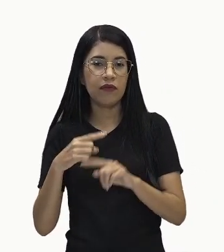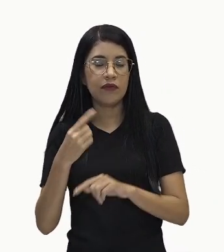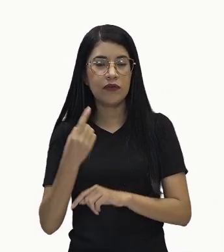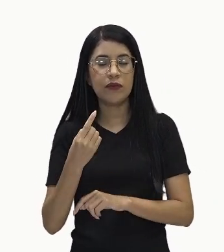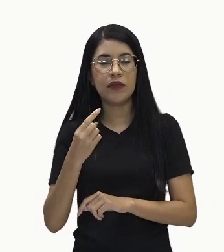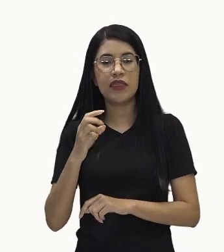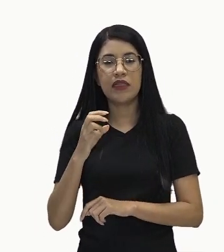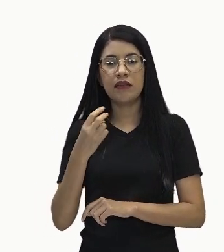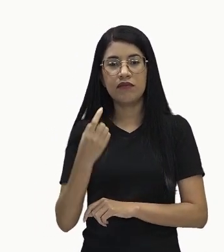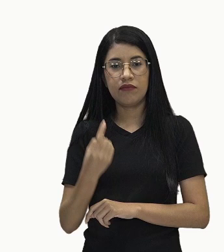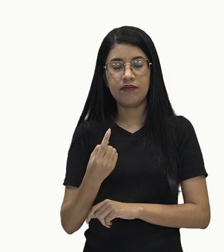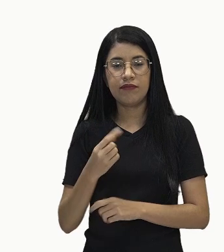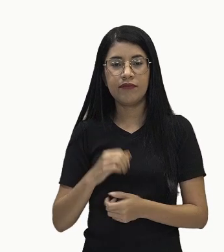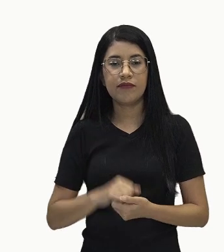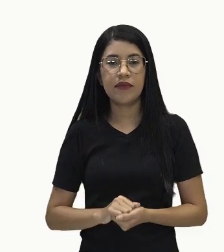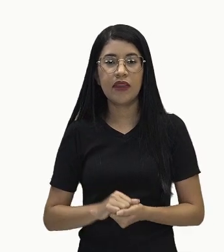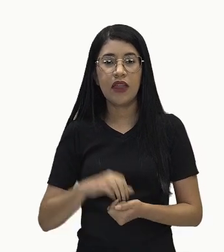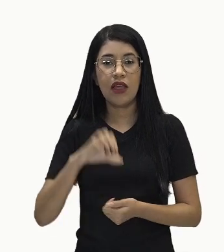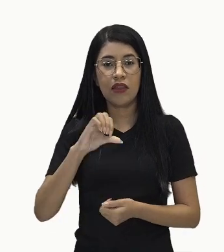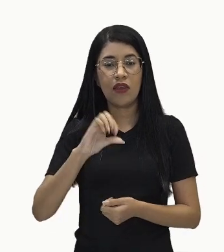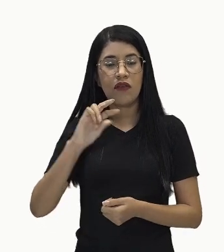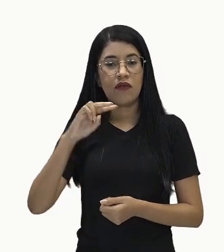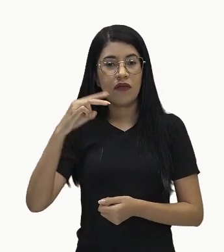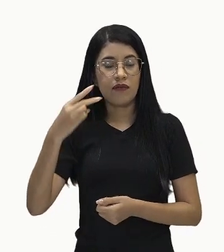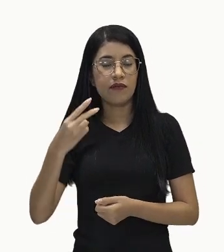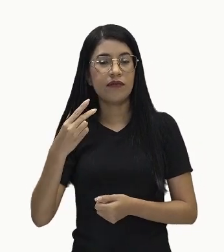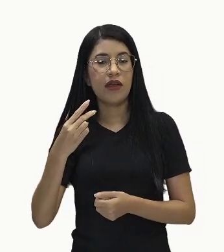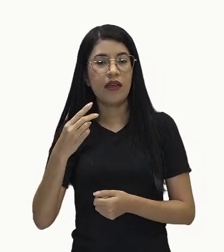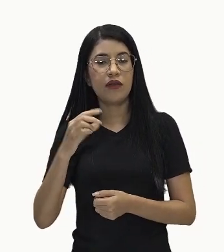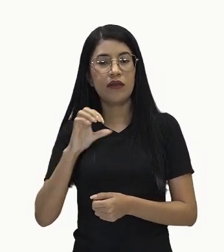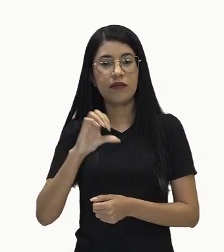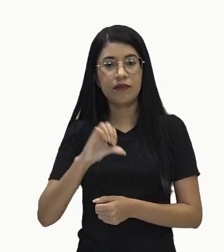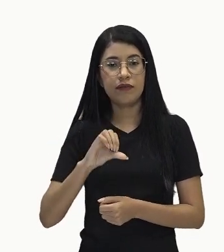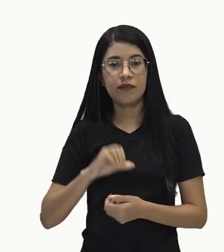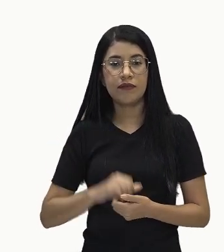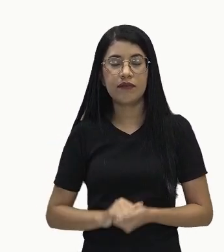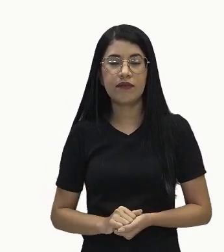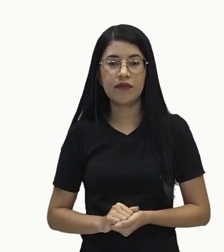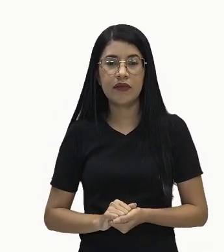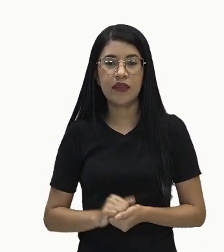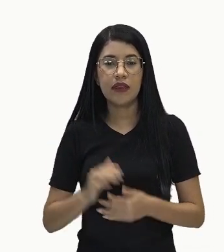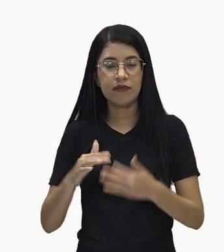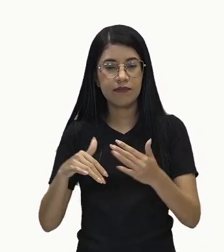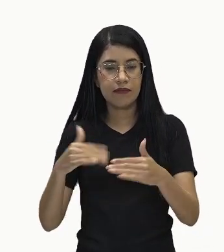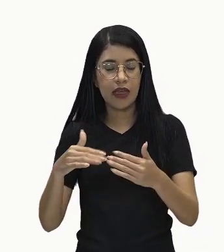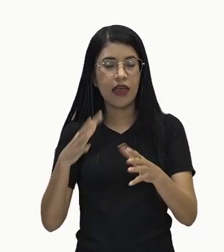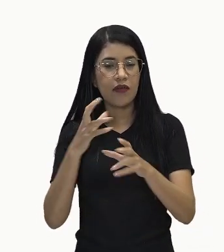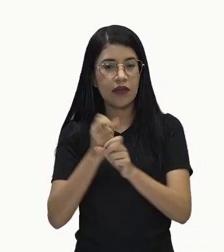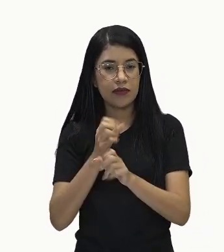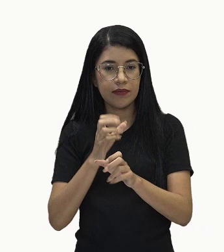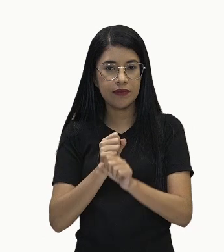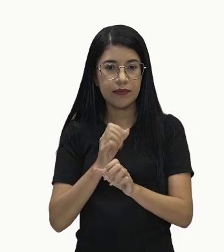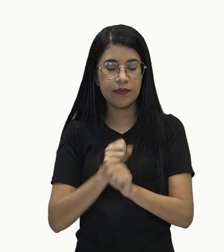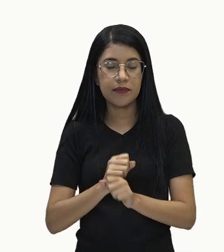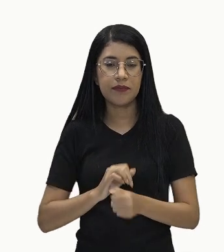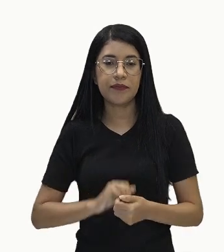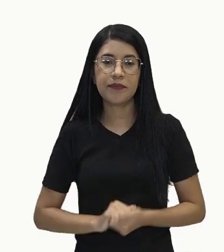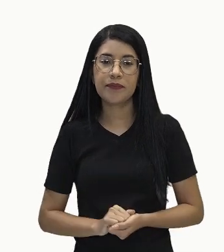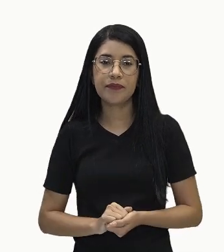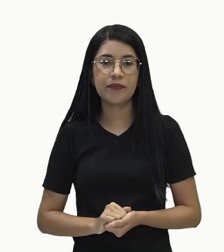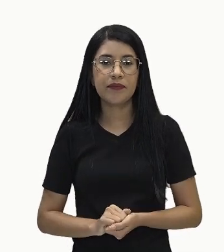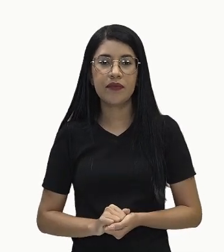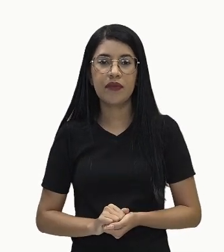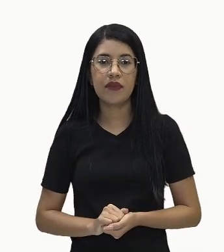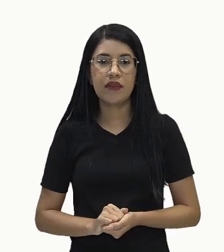quadrado é 9, menos 5 ao quadrado é 25, 3 ao quadrado é 9 e 0